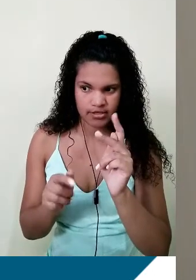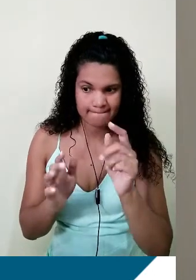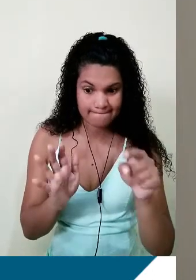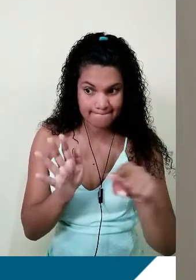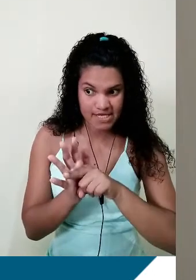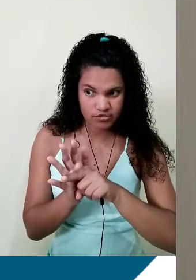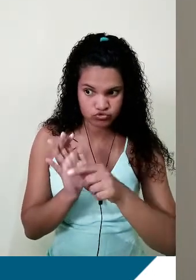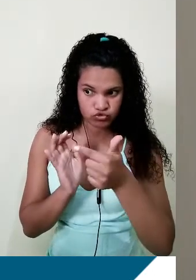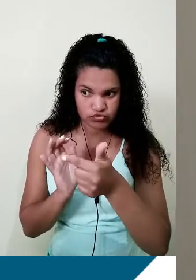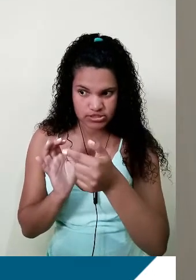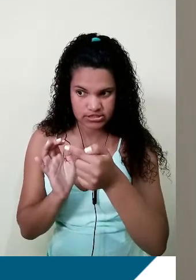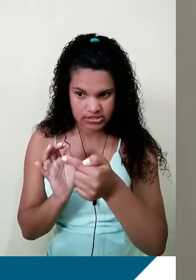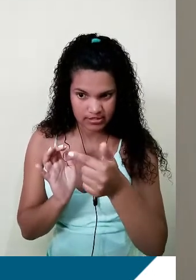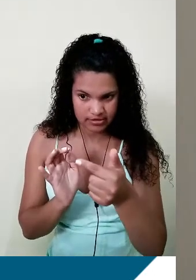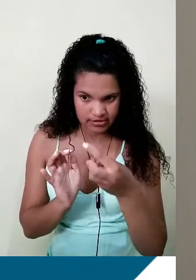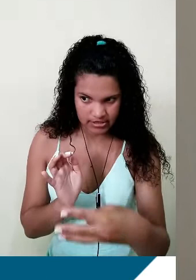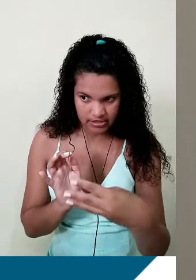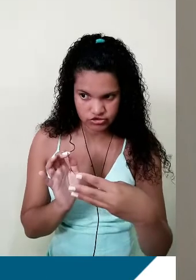dividido pelo de cima